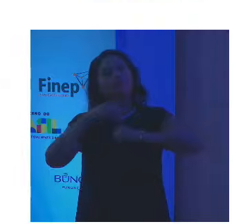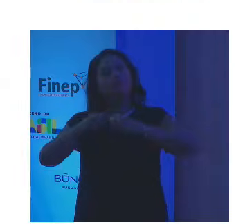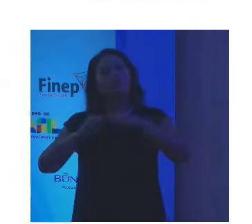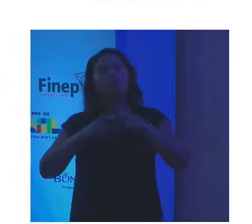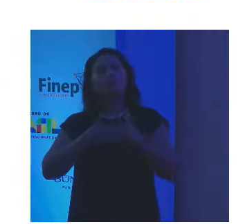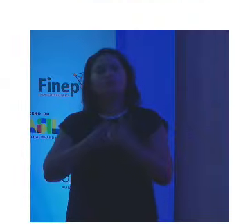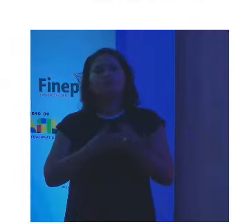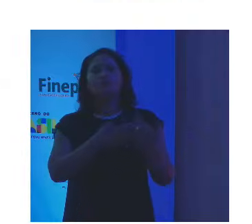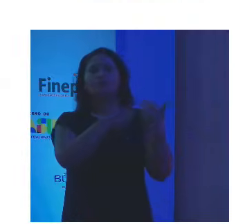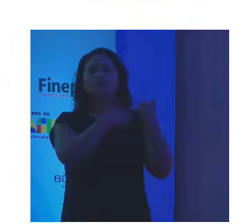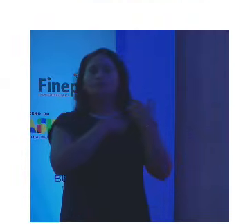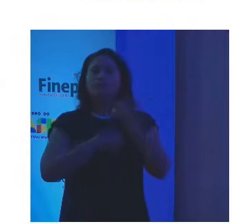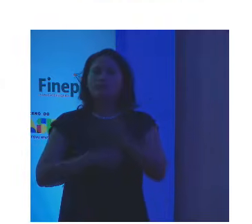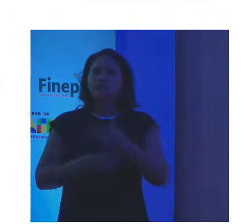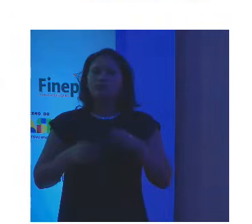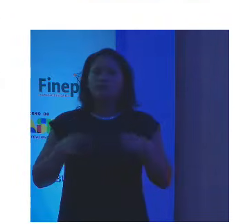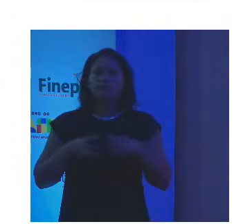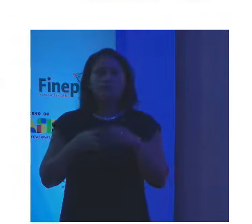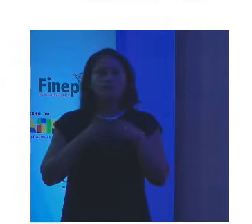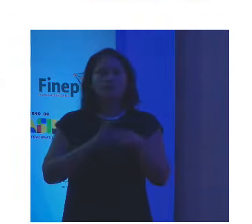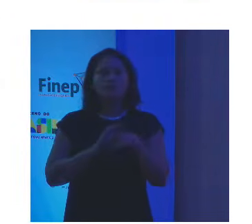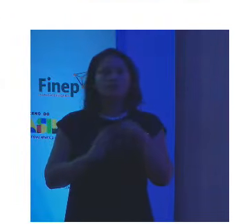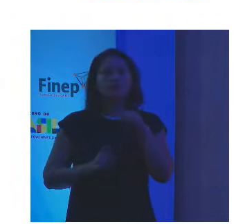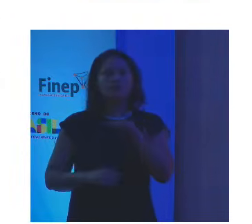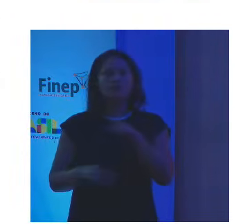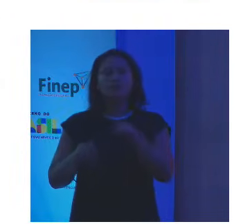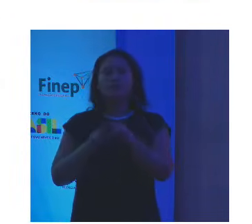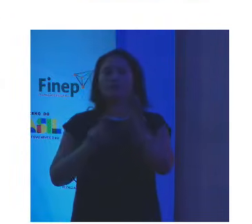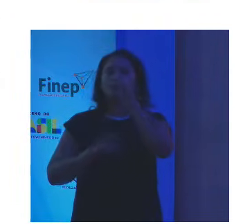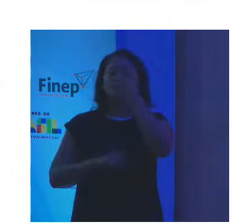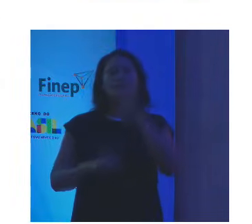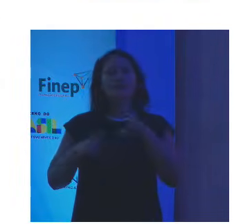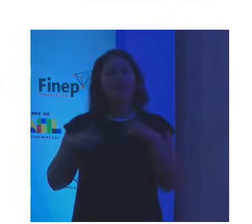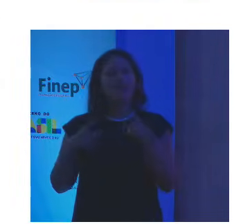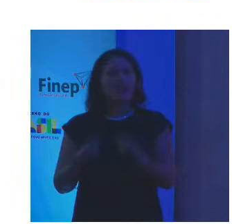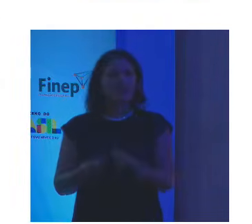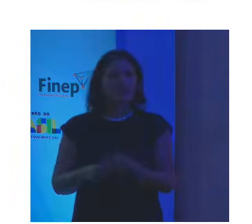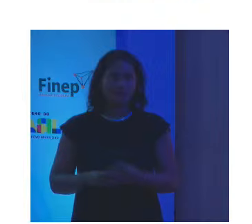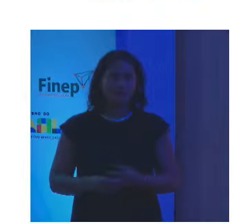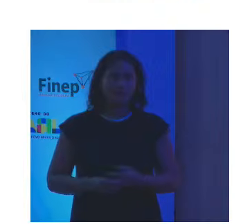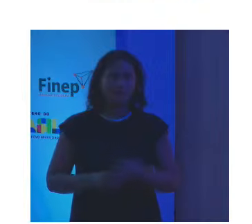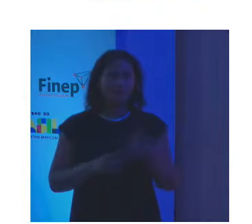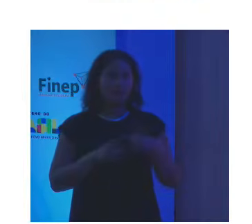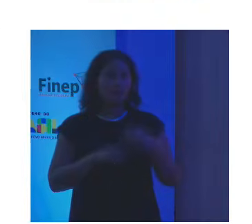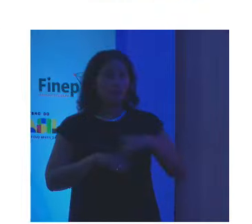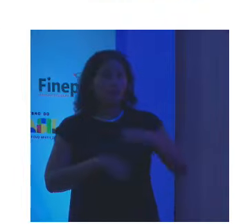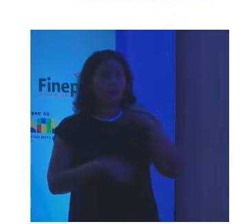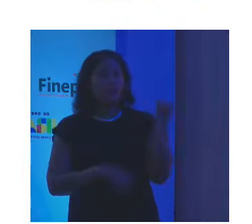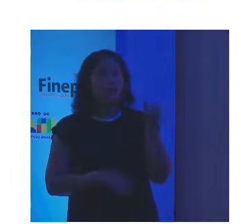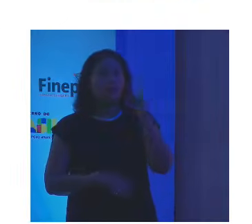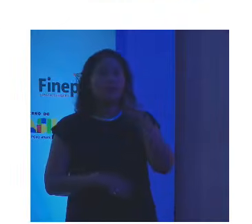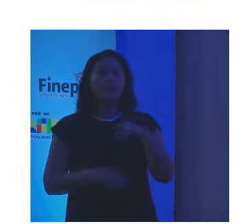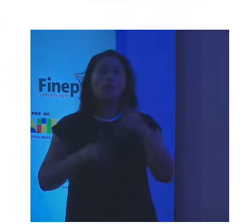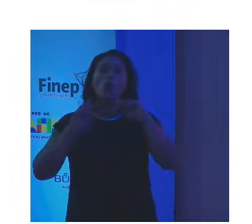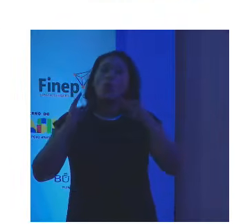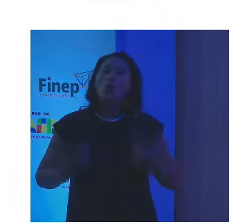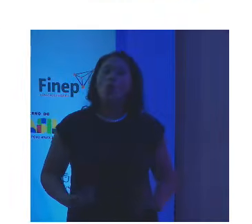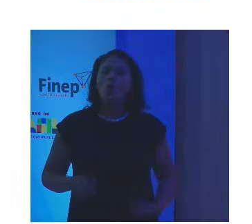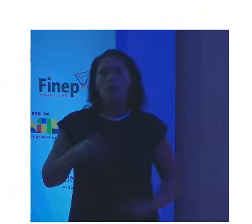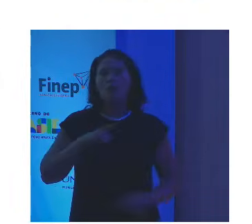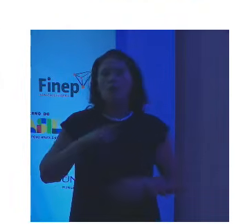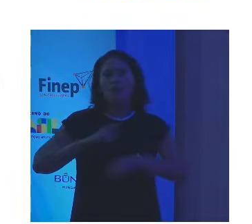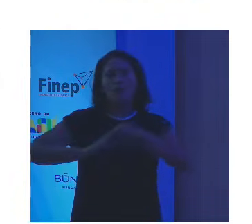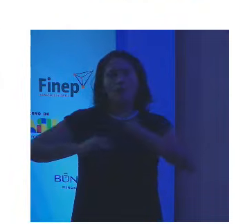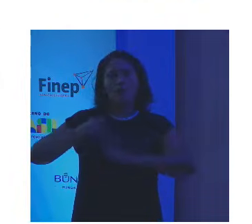o patamar que a comunidade científica oceânica do Brasil merece, porque nós temos o mais importante, que é o capital humano. O